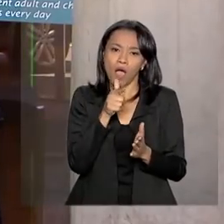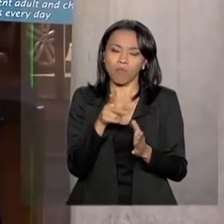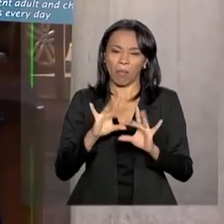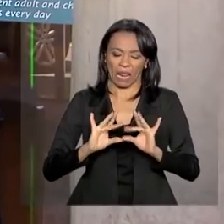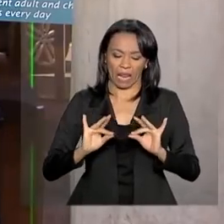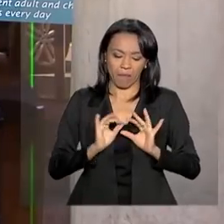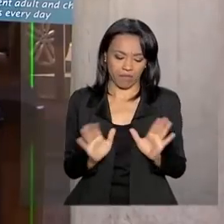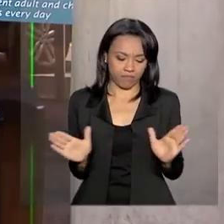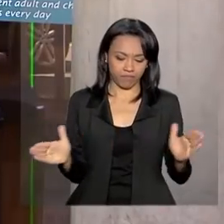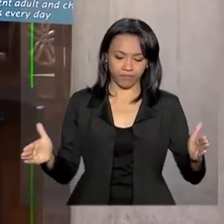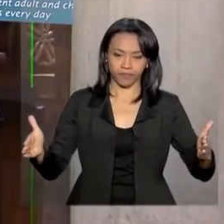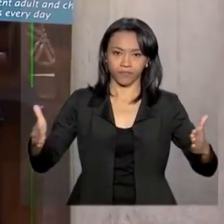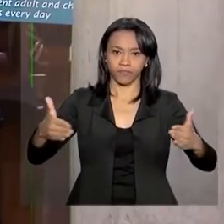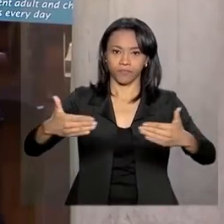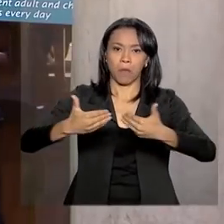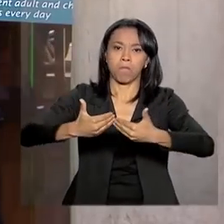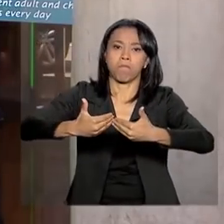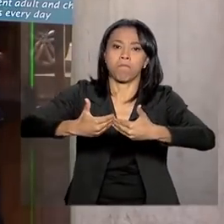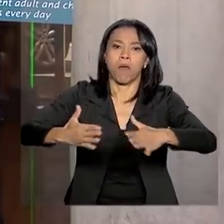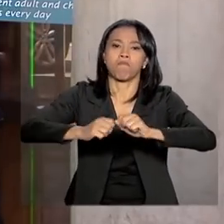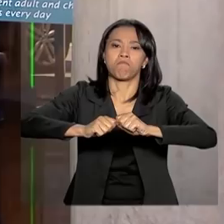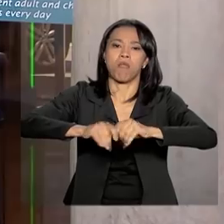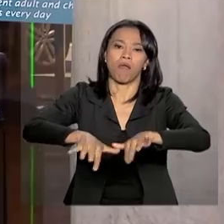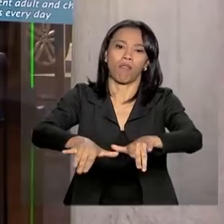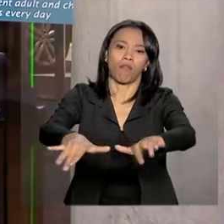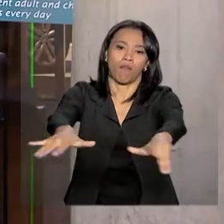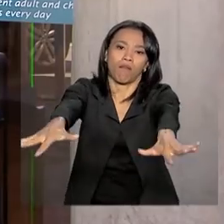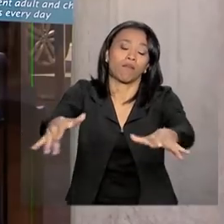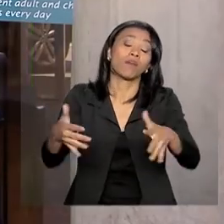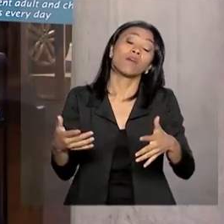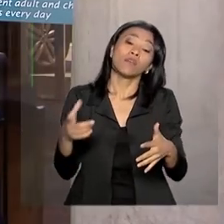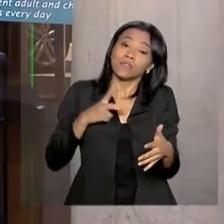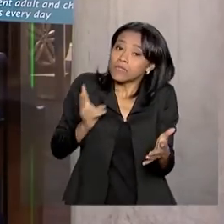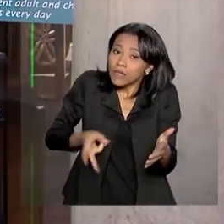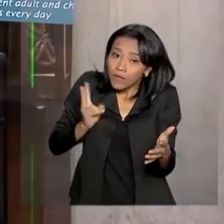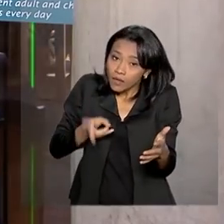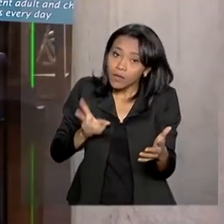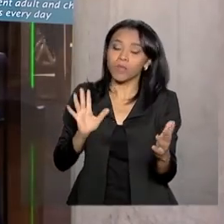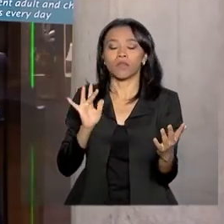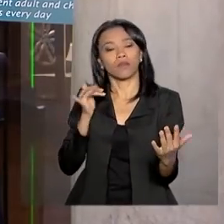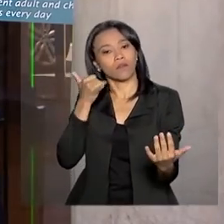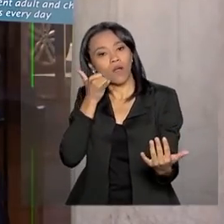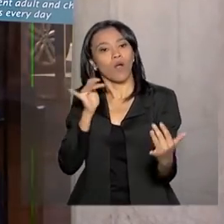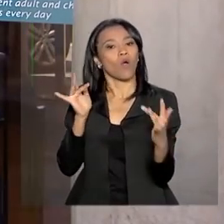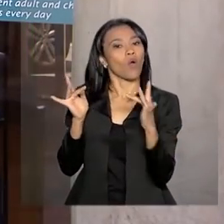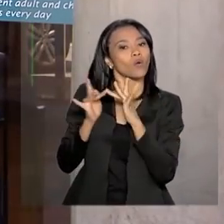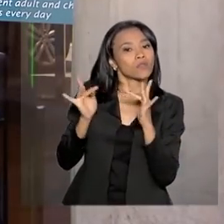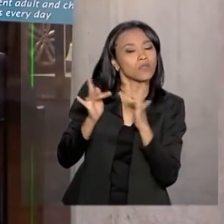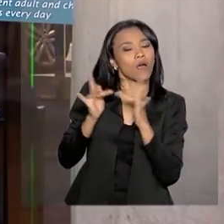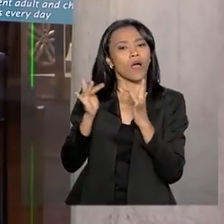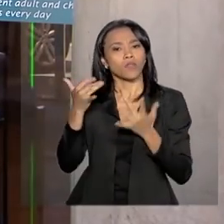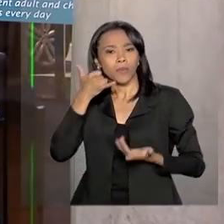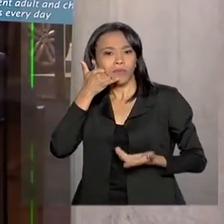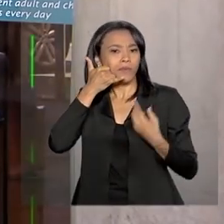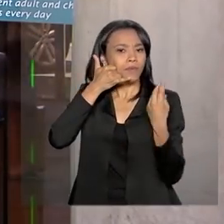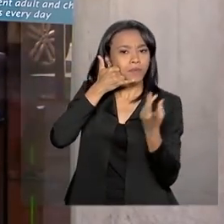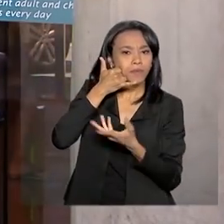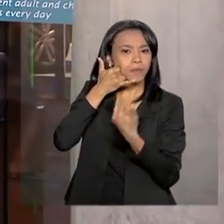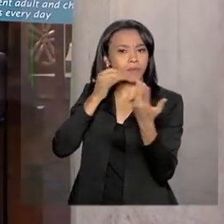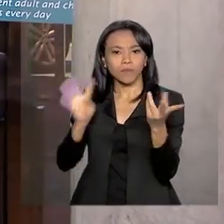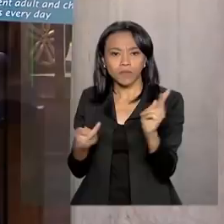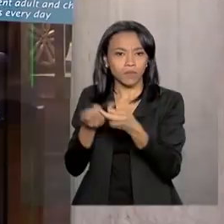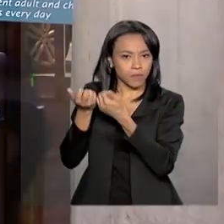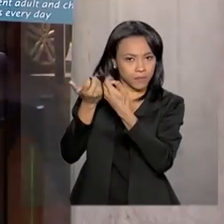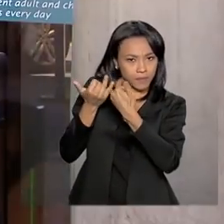tem ficado alerta em contato constante com o gabinete de emergência que foi montado dentro